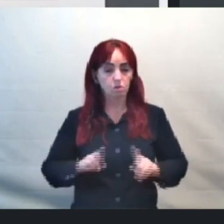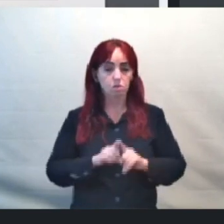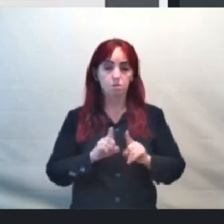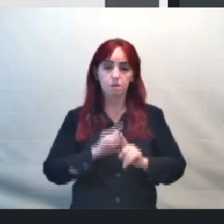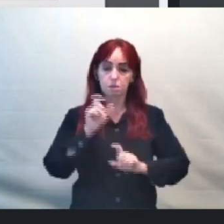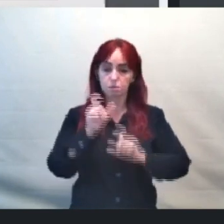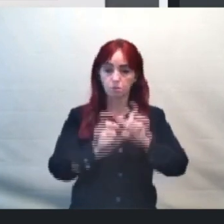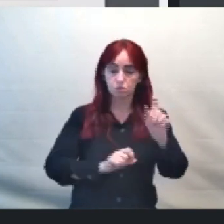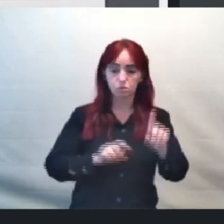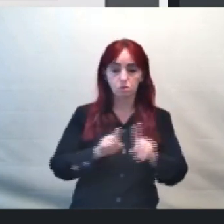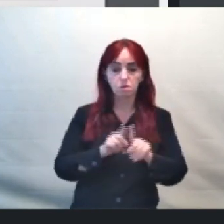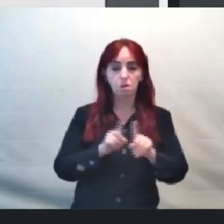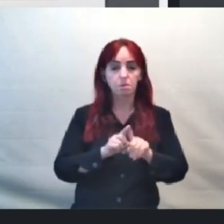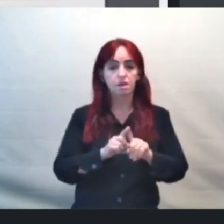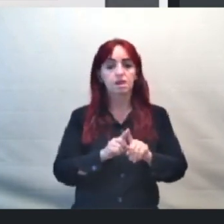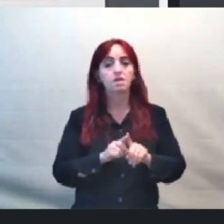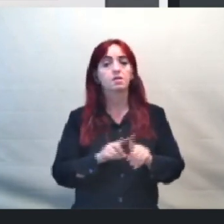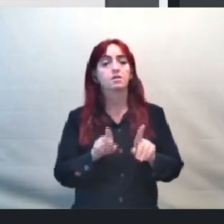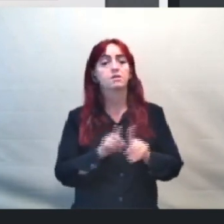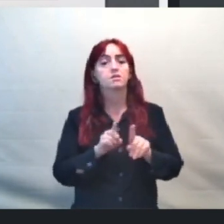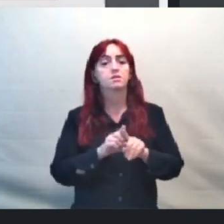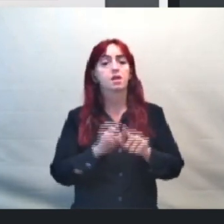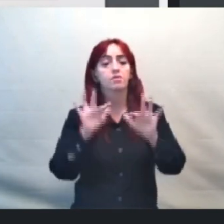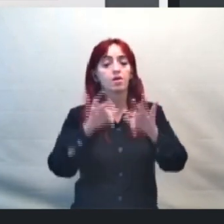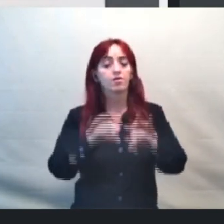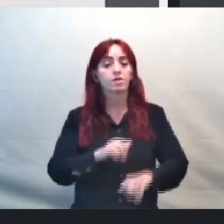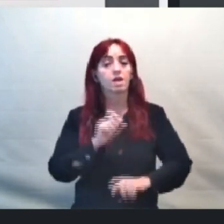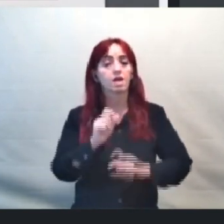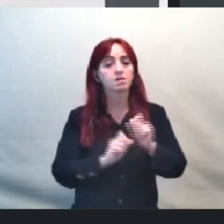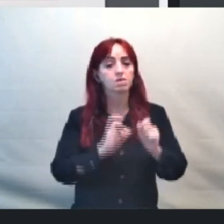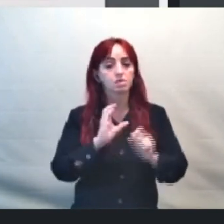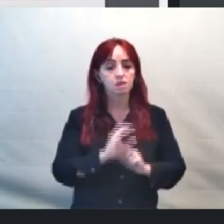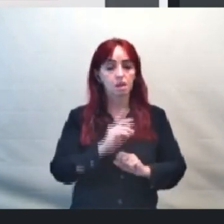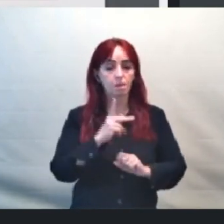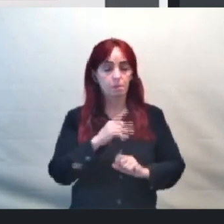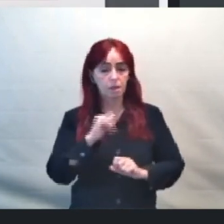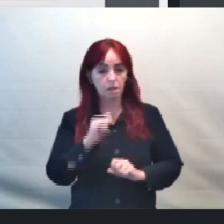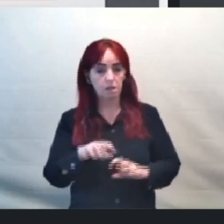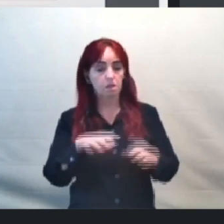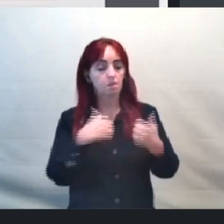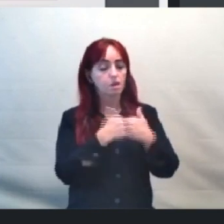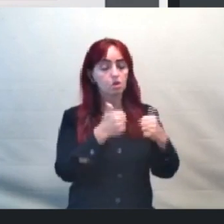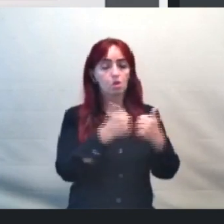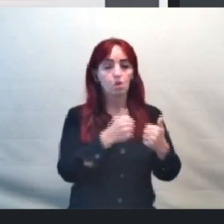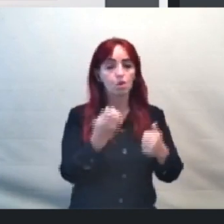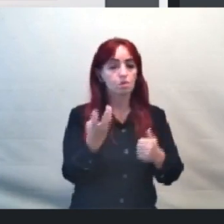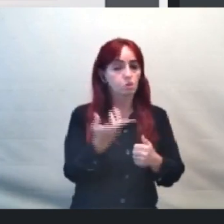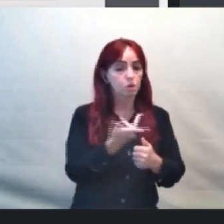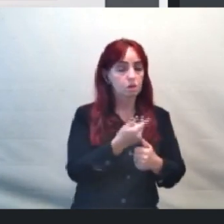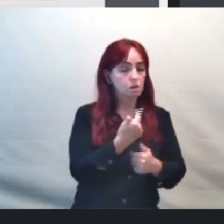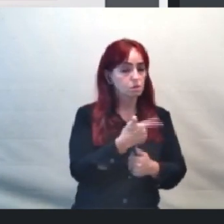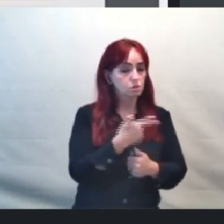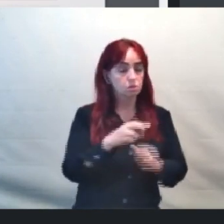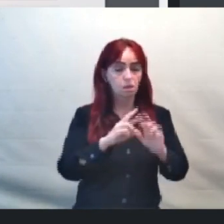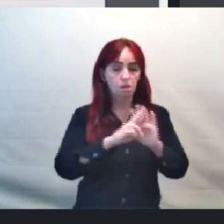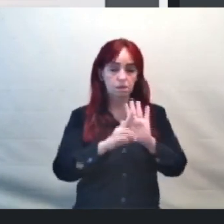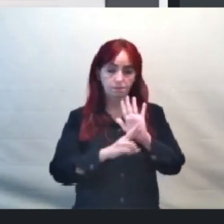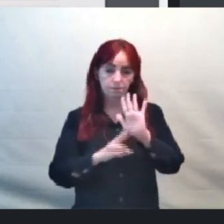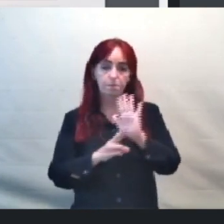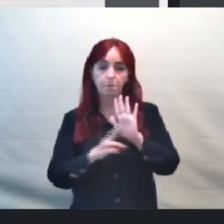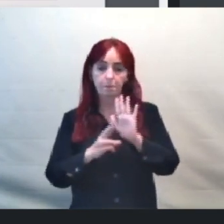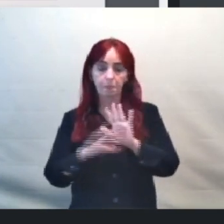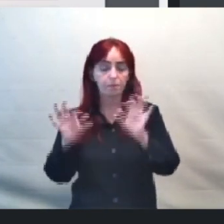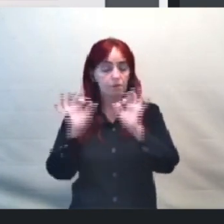a finalização de algumas CPIs, a CPI do ônibus sem qualidade, cujo relatório de Vossa Excelência foi brilhante, a